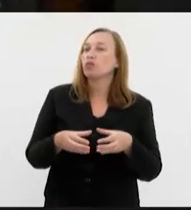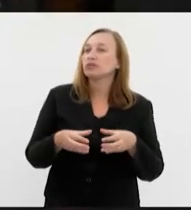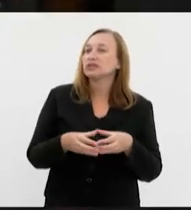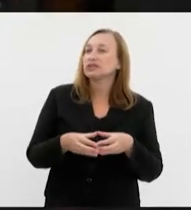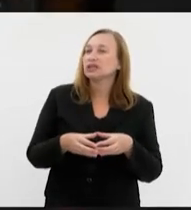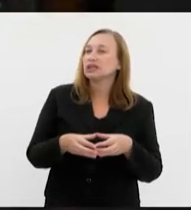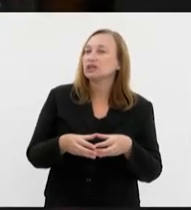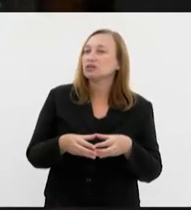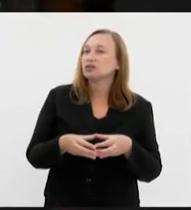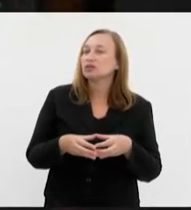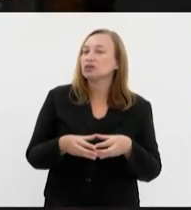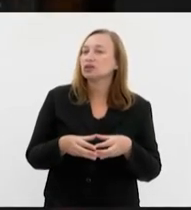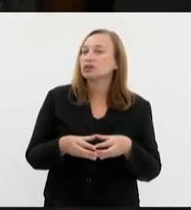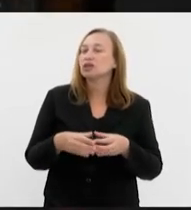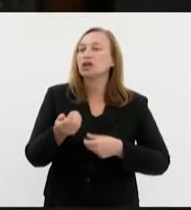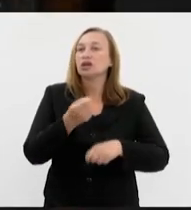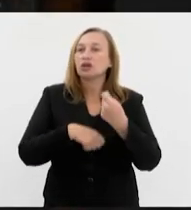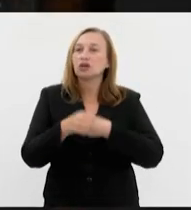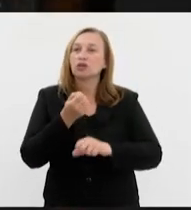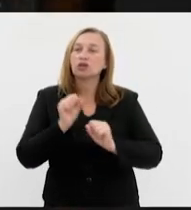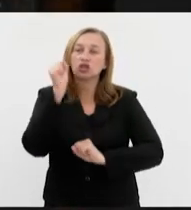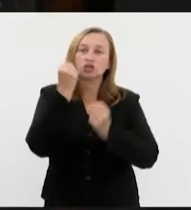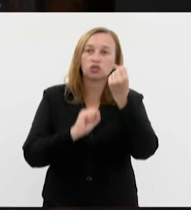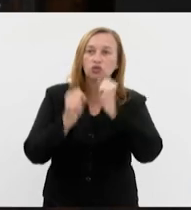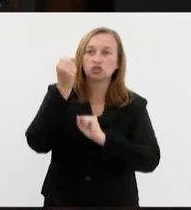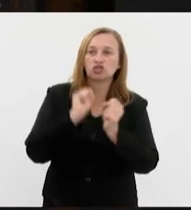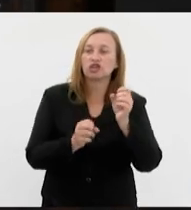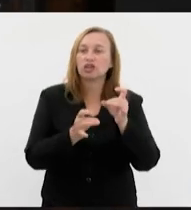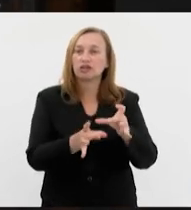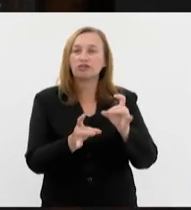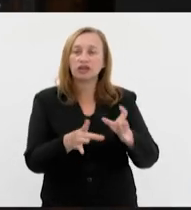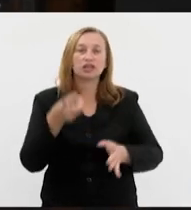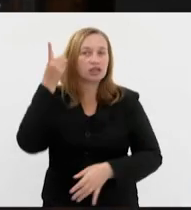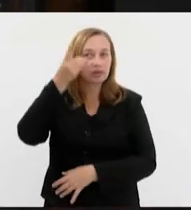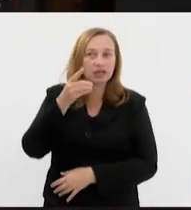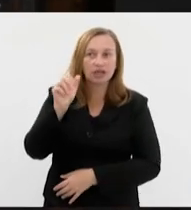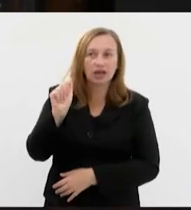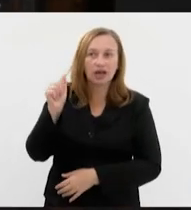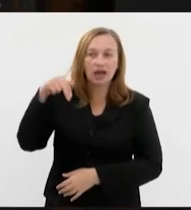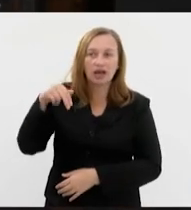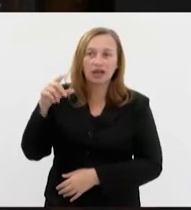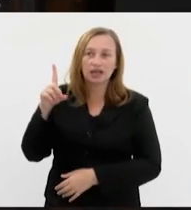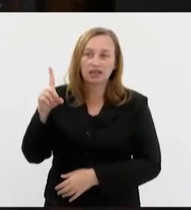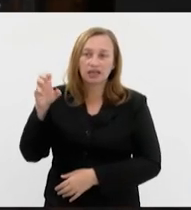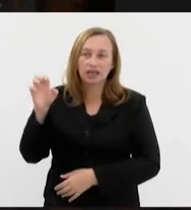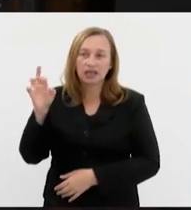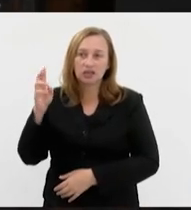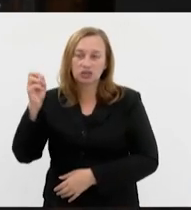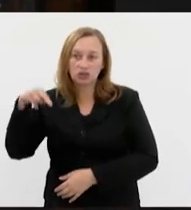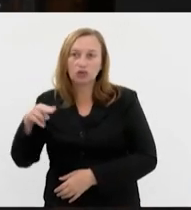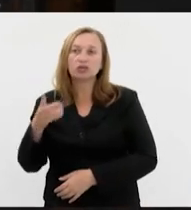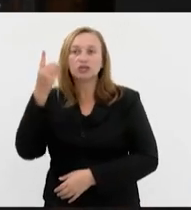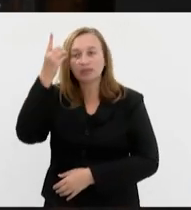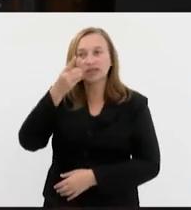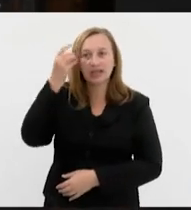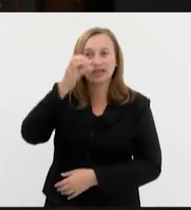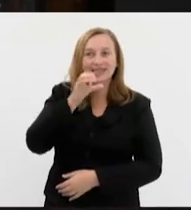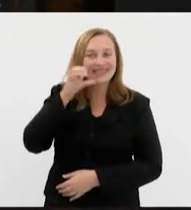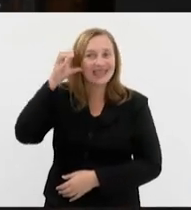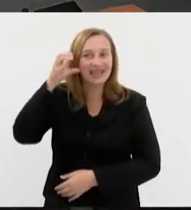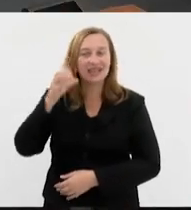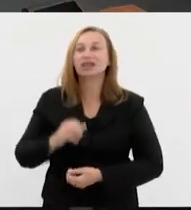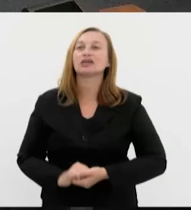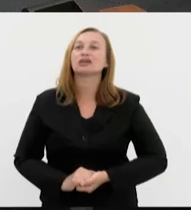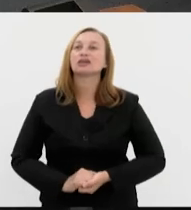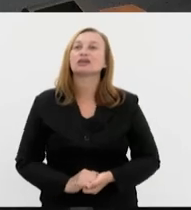Aparecer pela Comissão de Economia, Indústria e Comércio, deputado Anderson Moraes. Deputada Célia Jordão.